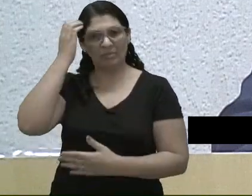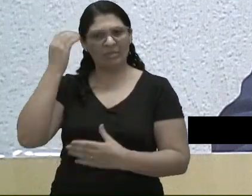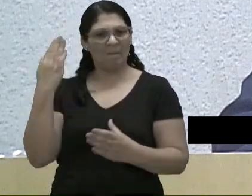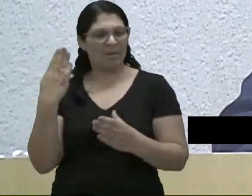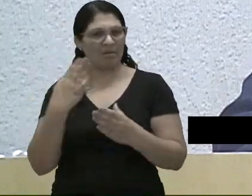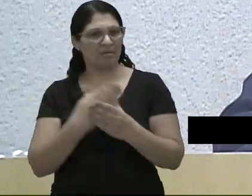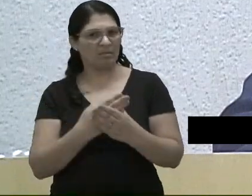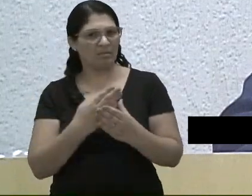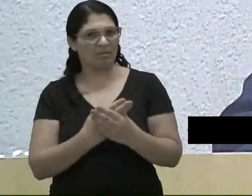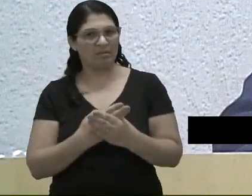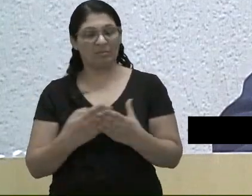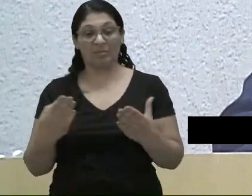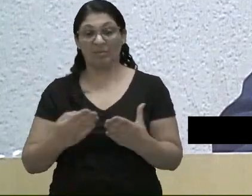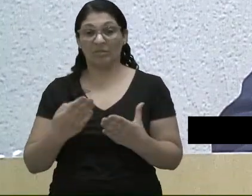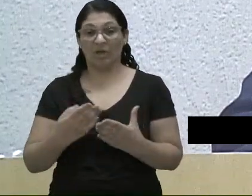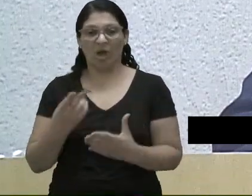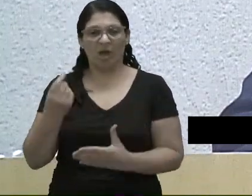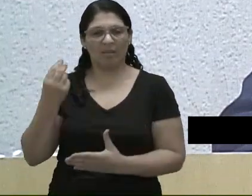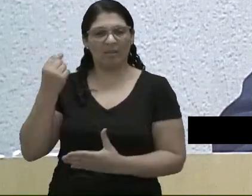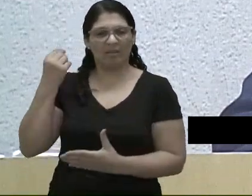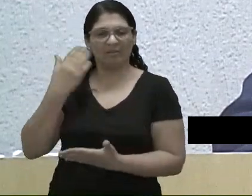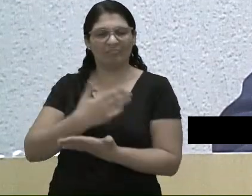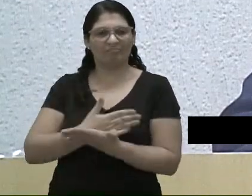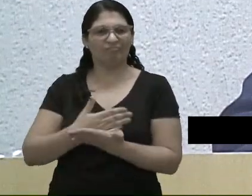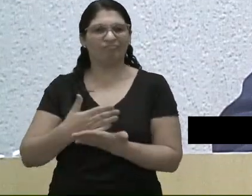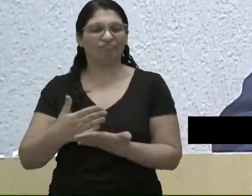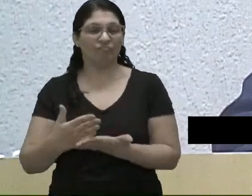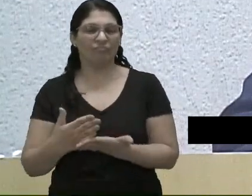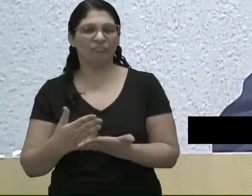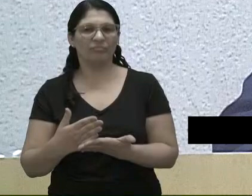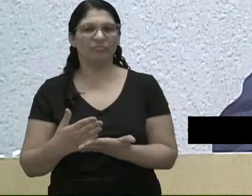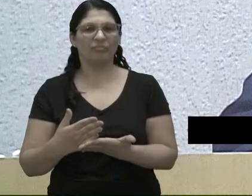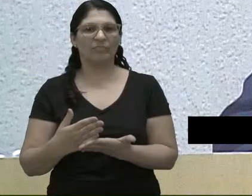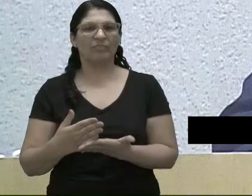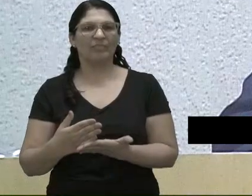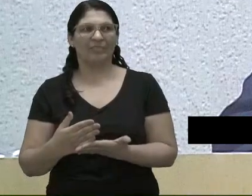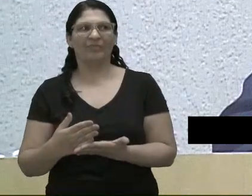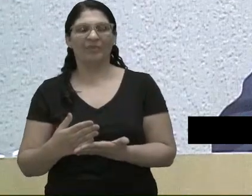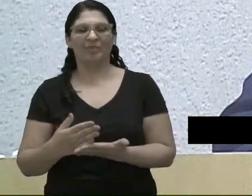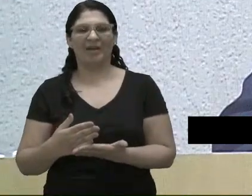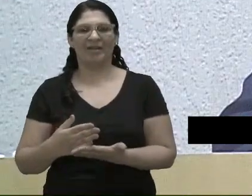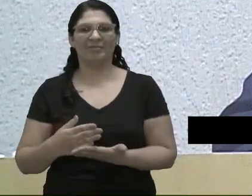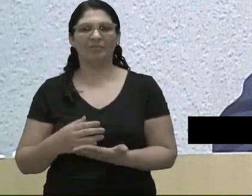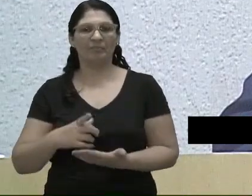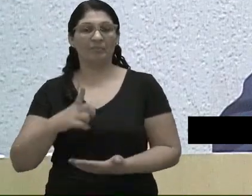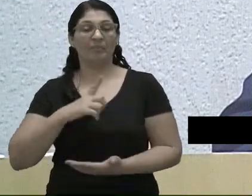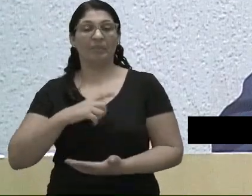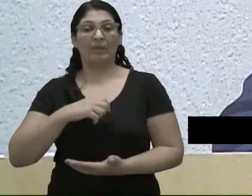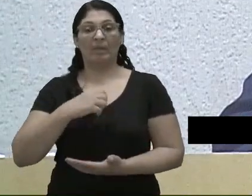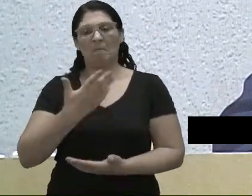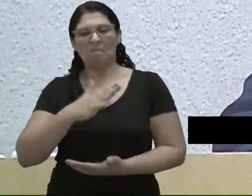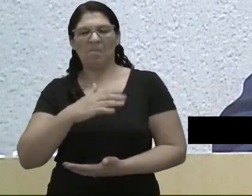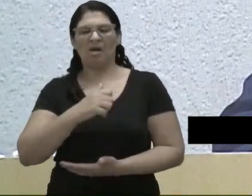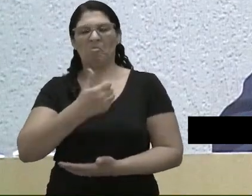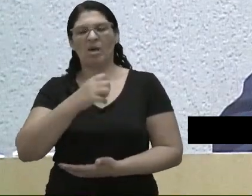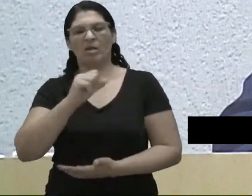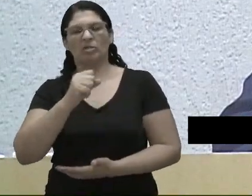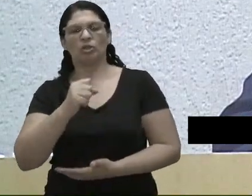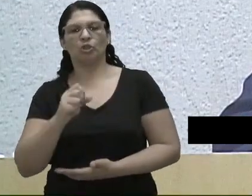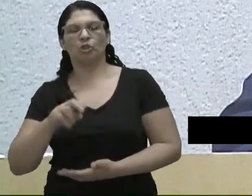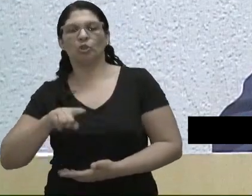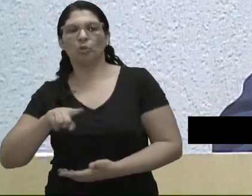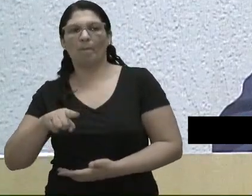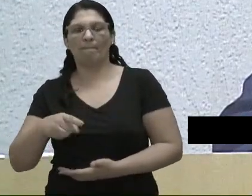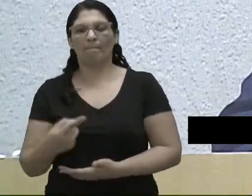de investigatório desde o início. E estamos com aproximadamente 18 mil páginas de documentos analisando e